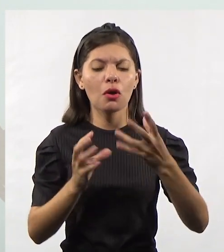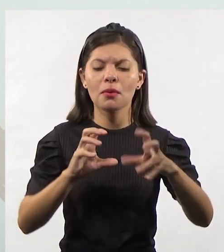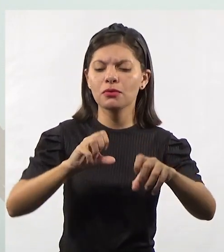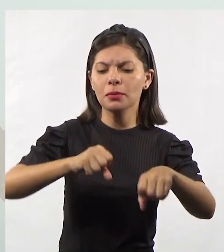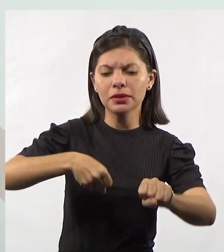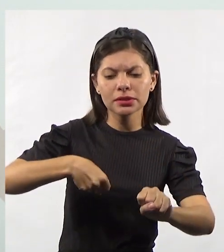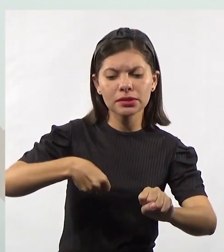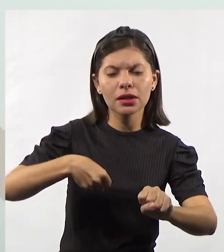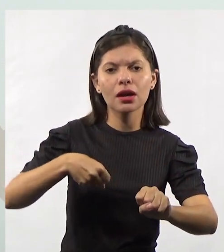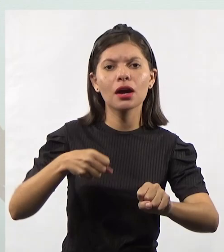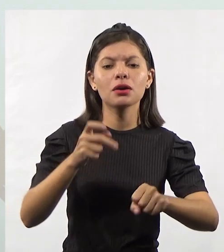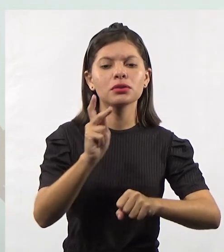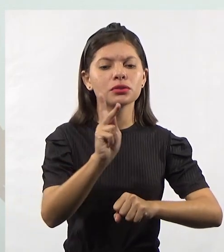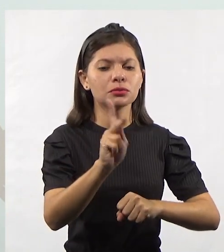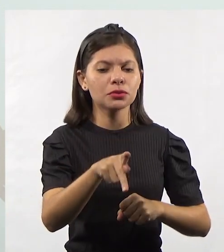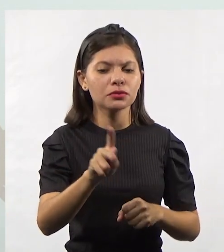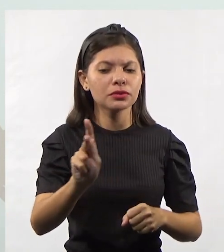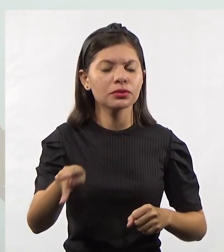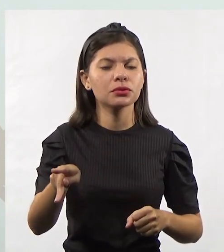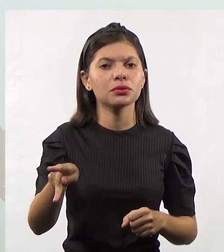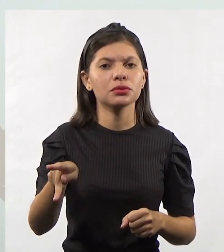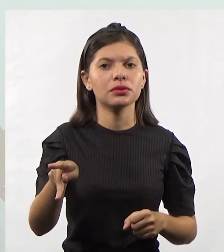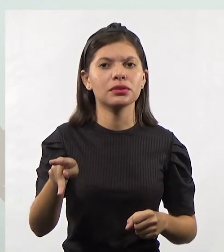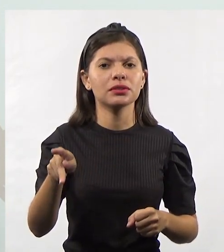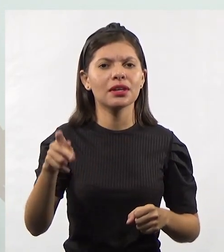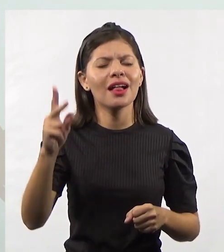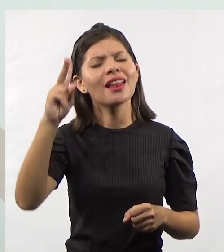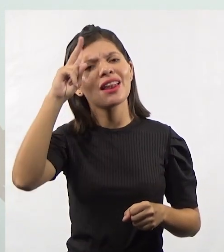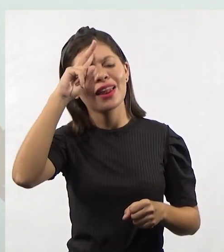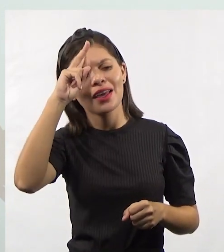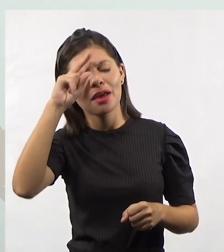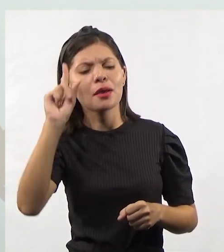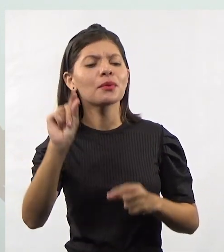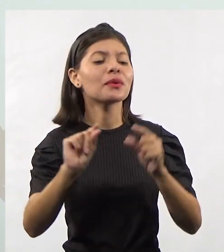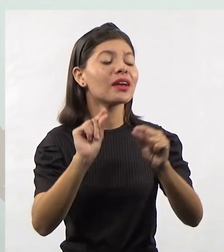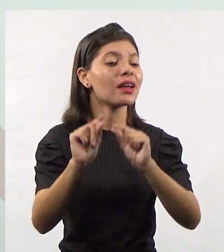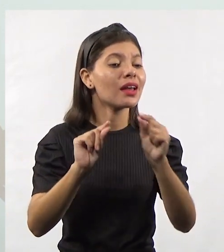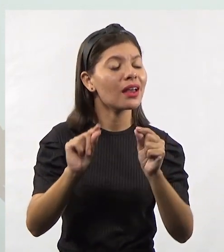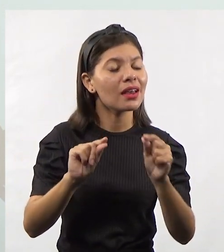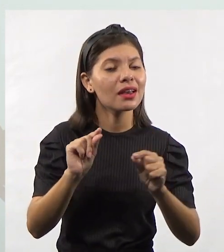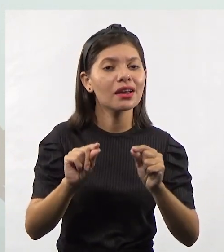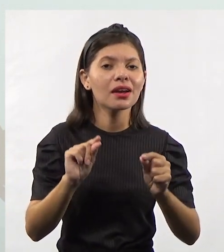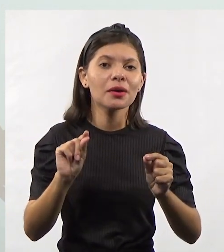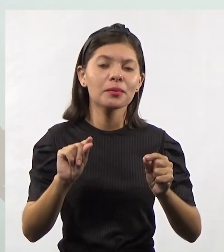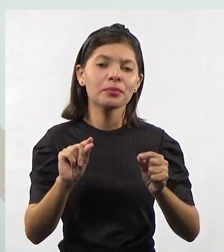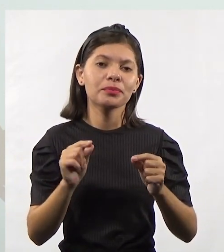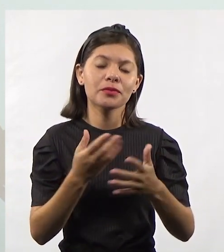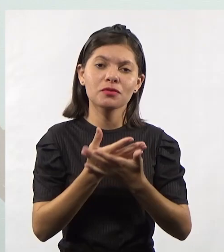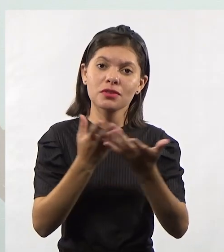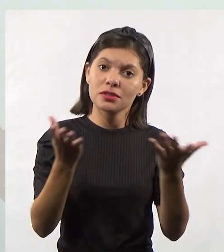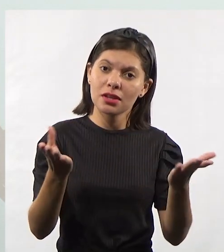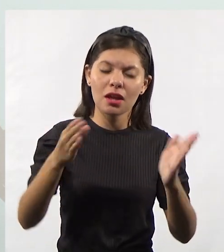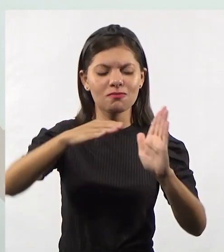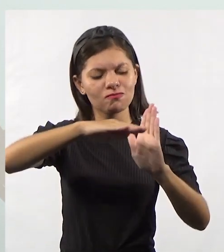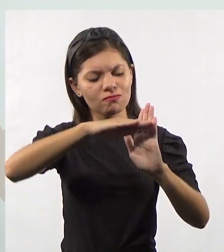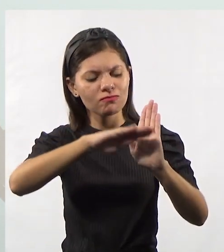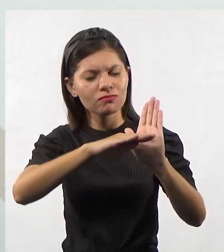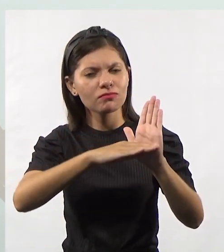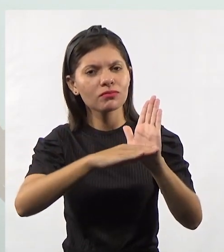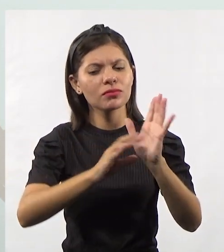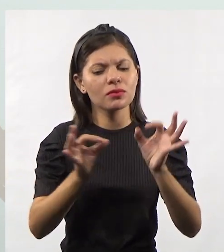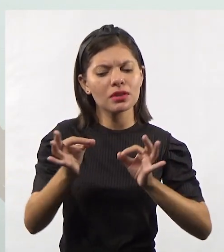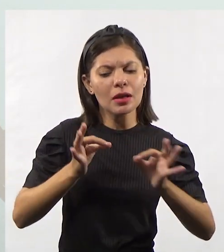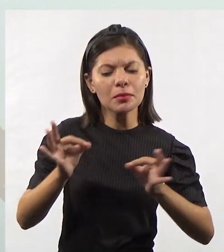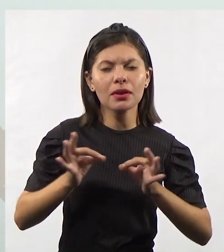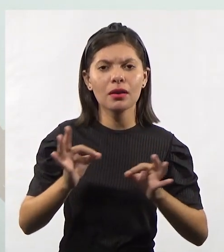a formação Quais são os professores quais foram Quais são as lembranças que eles têm quais são Então você tem que fazer esse